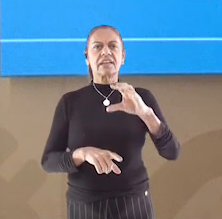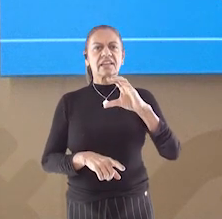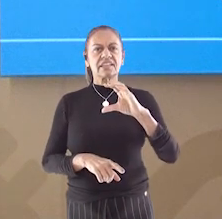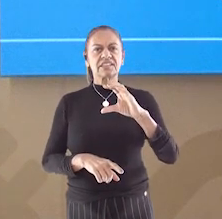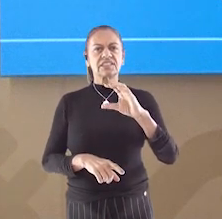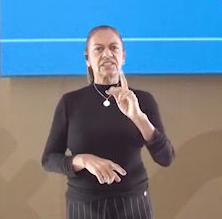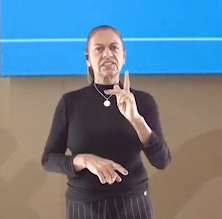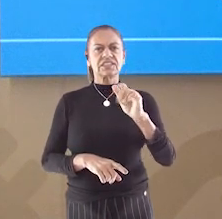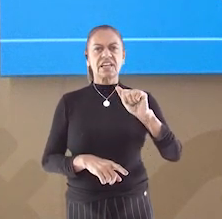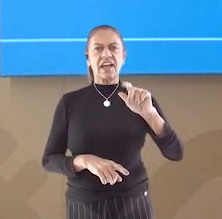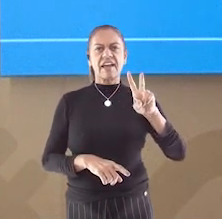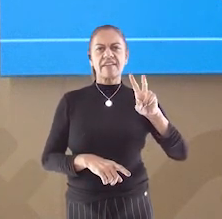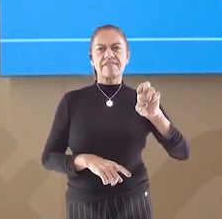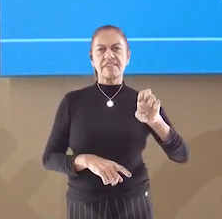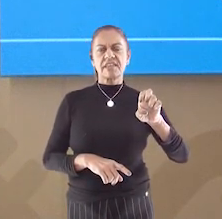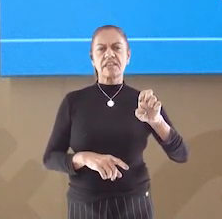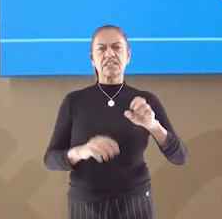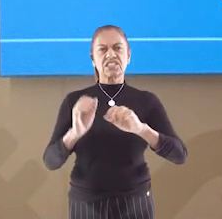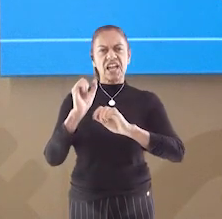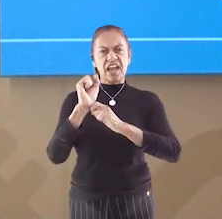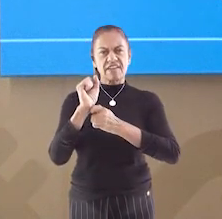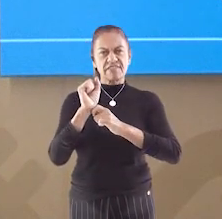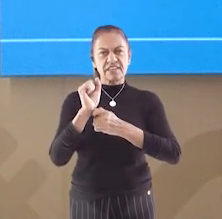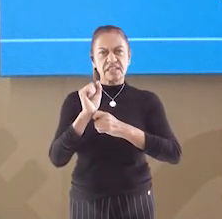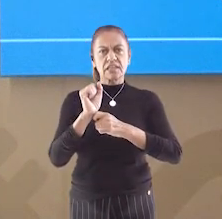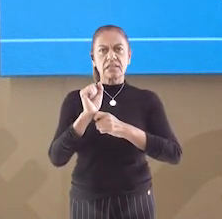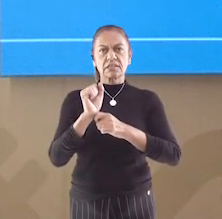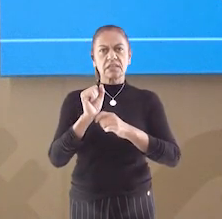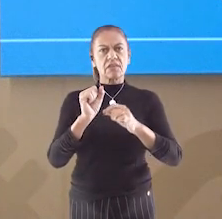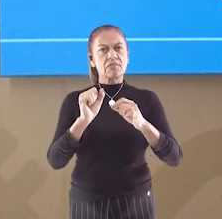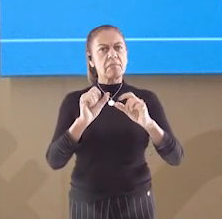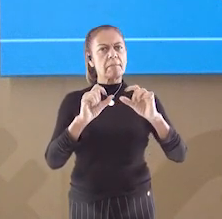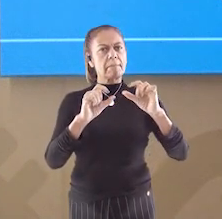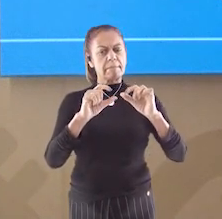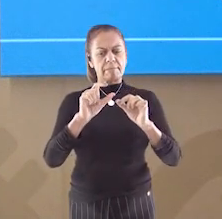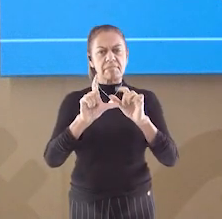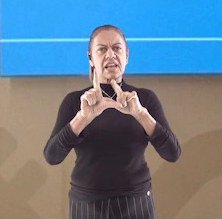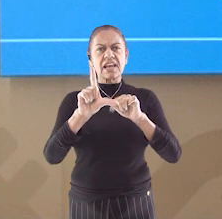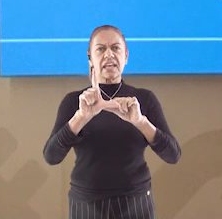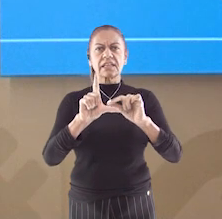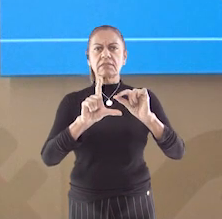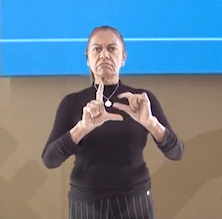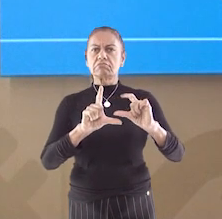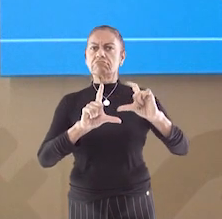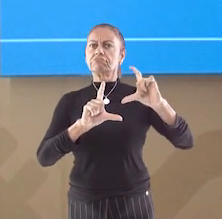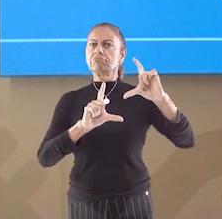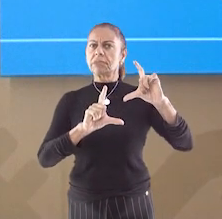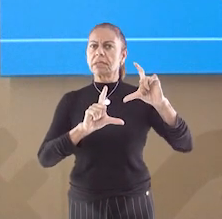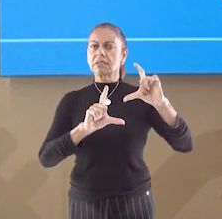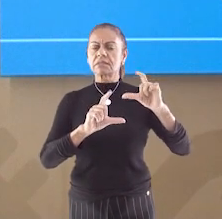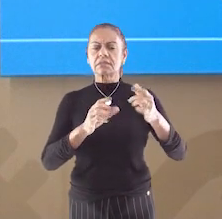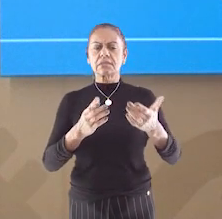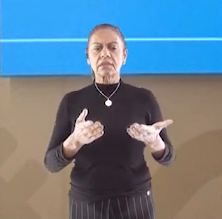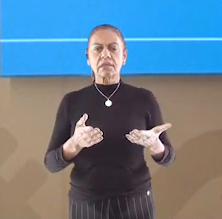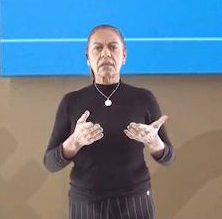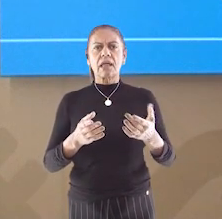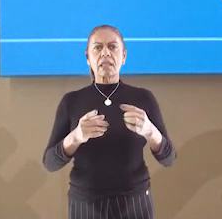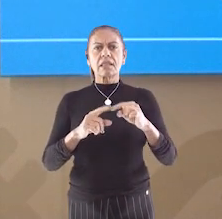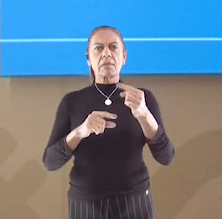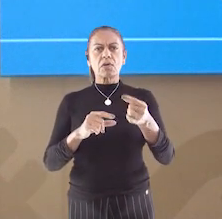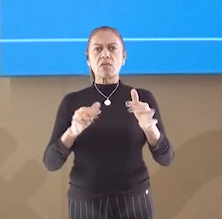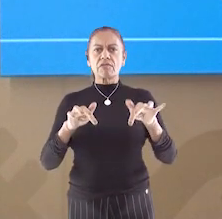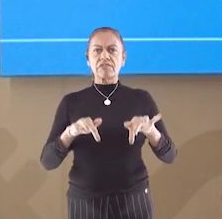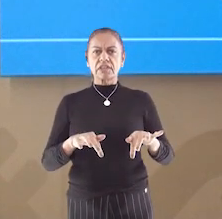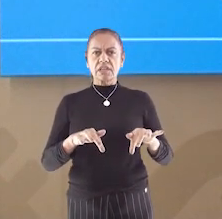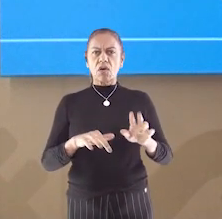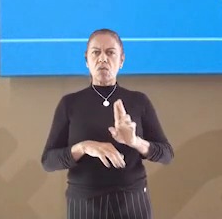letras iniciais maiúsculas, olhem só. E aqui no final, ó, ele escreve o próprio nome sem a letra